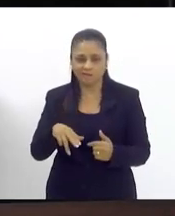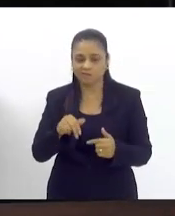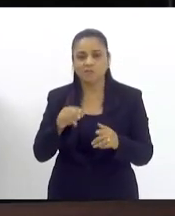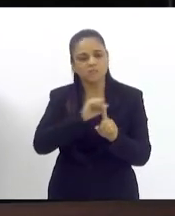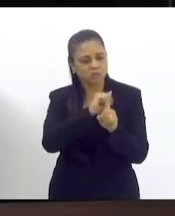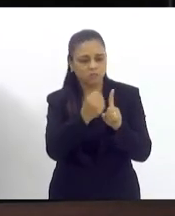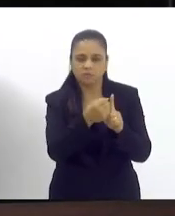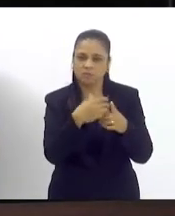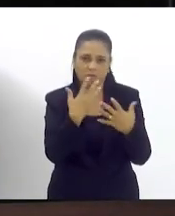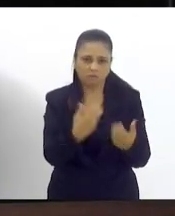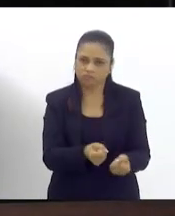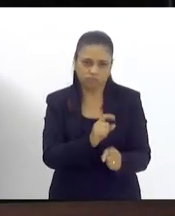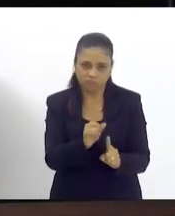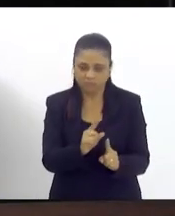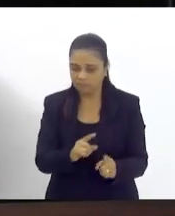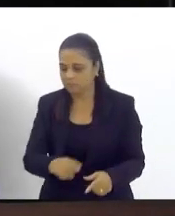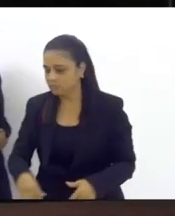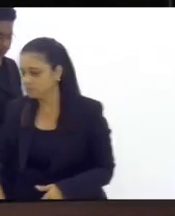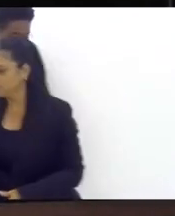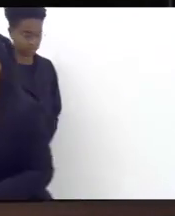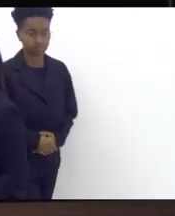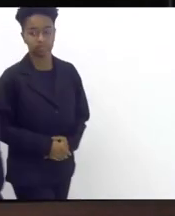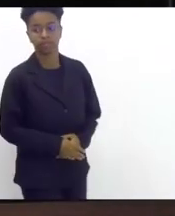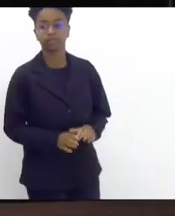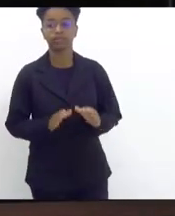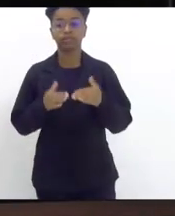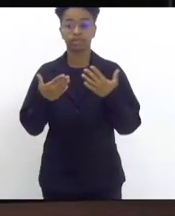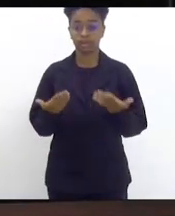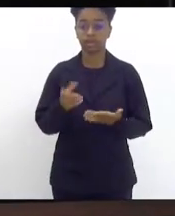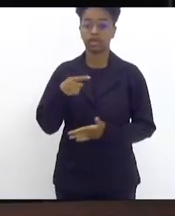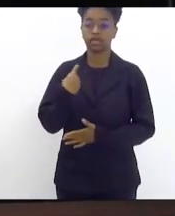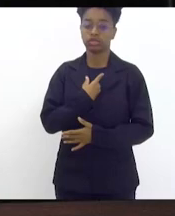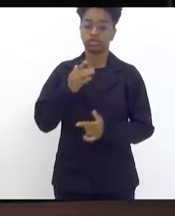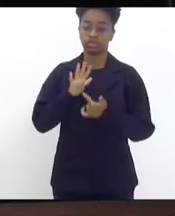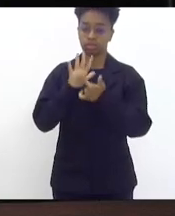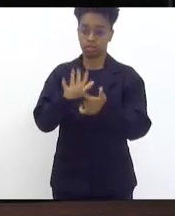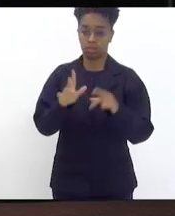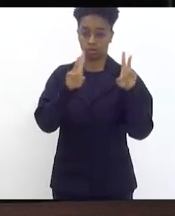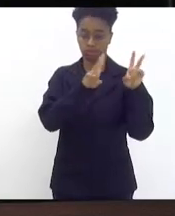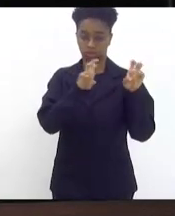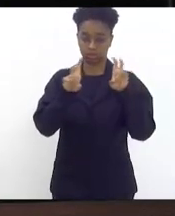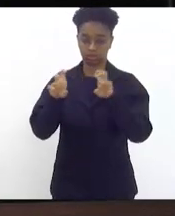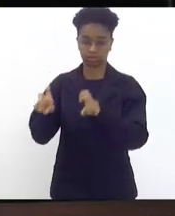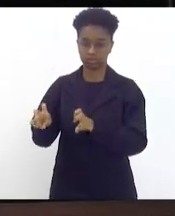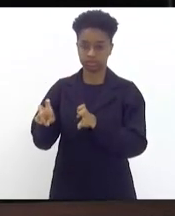na sociedade então fica aqui a nossa a nossa questão